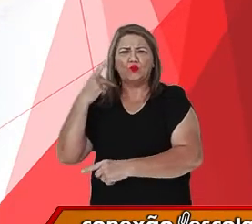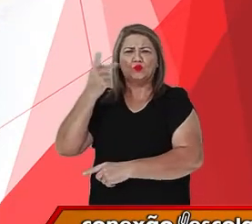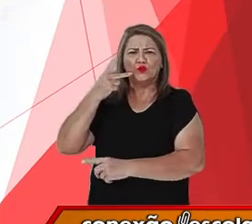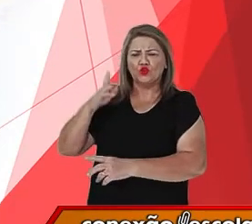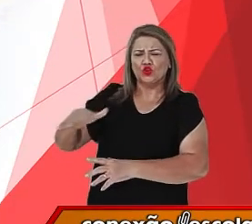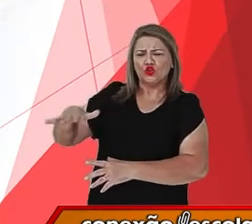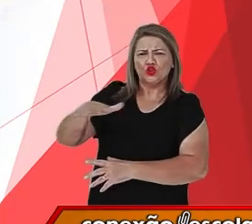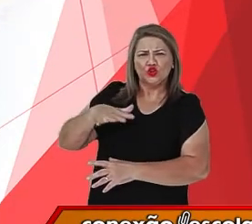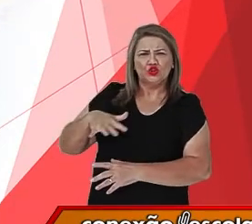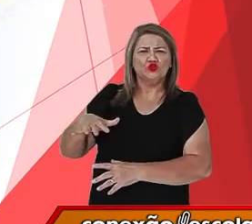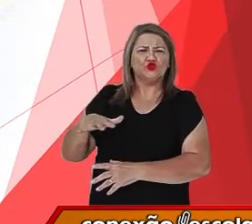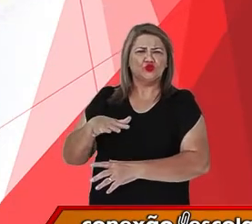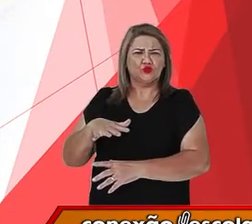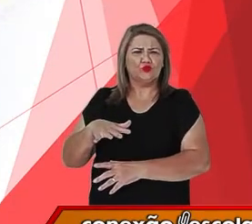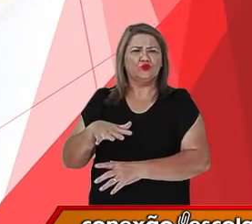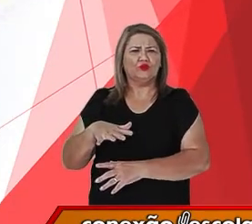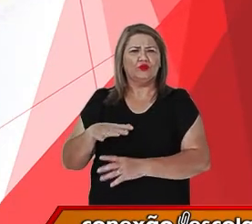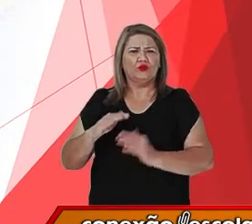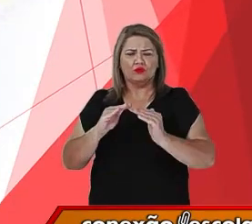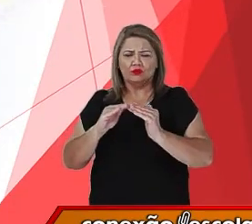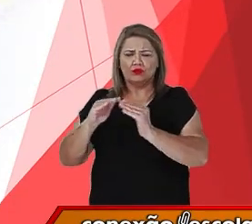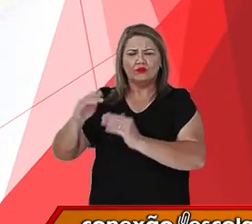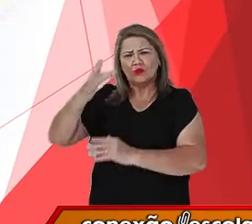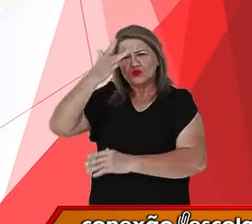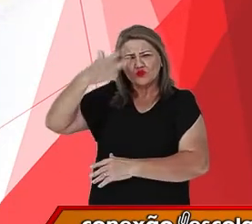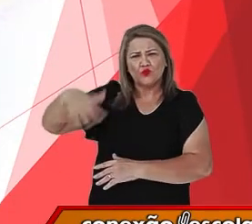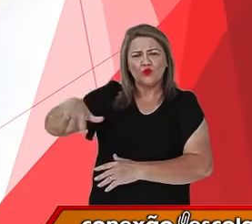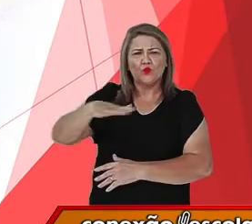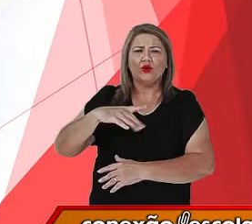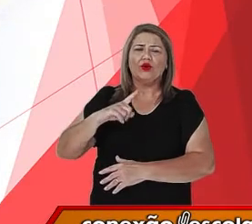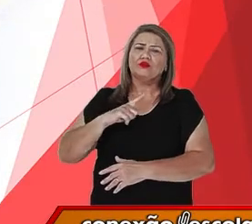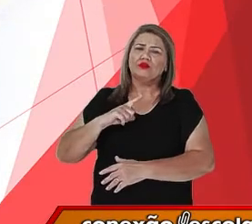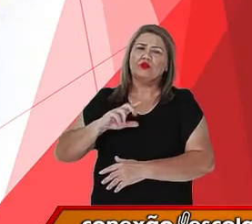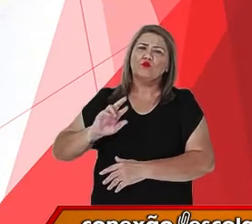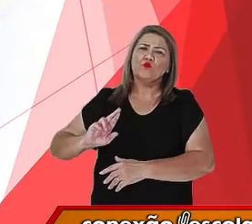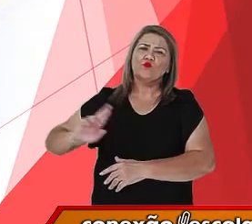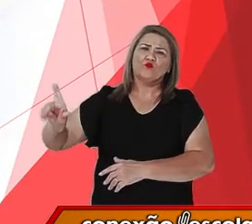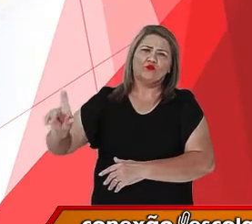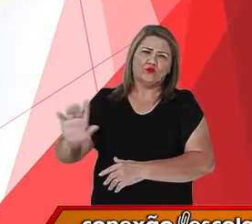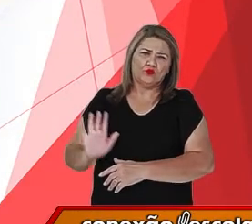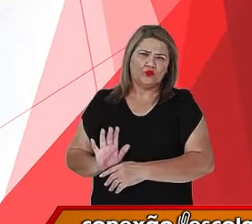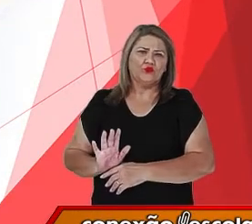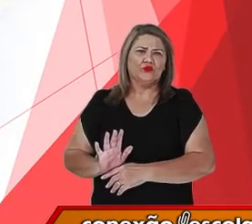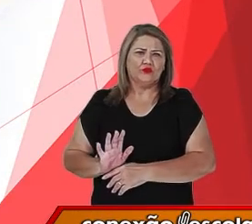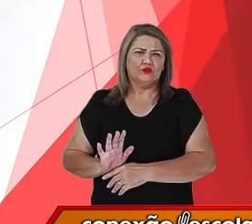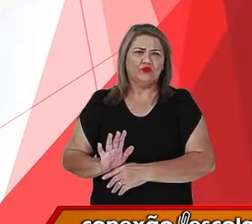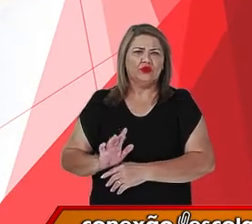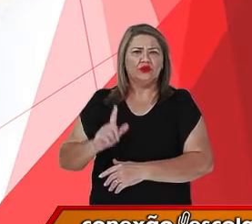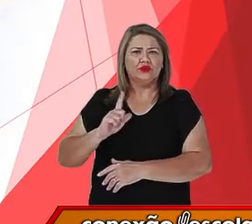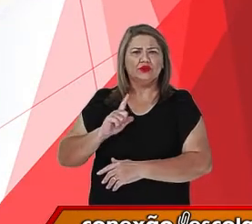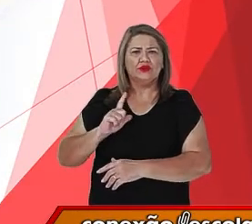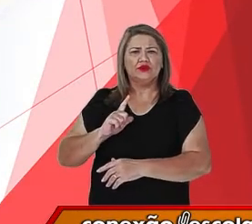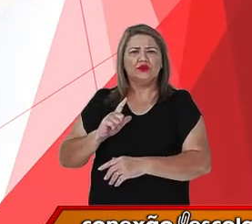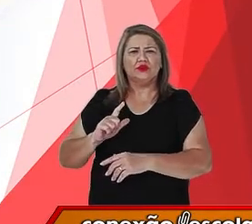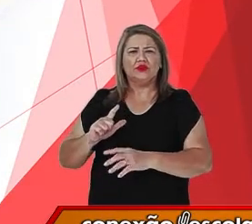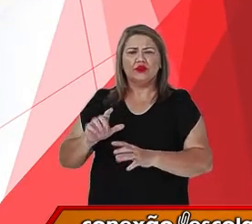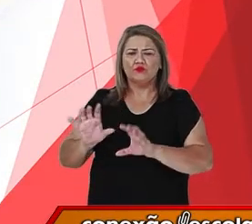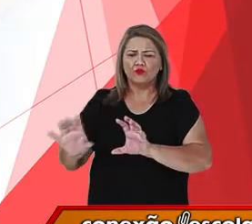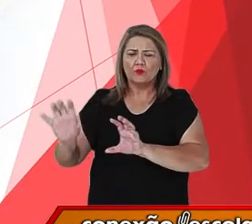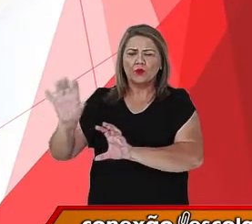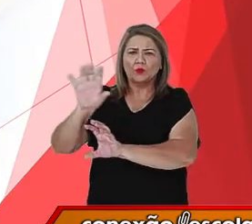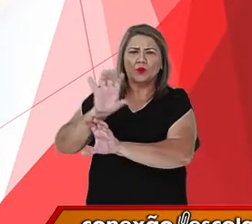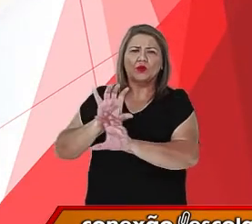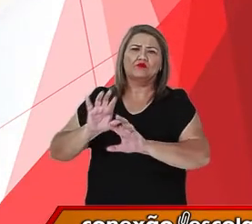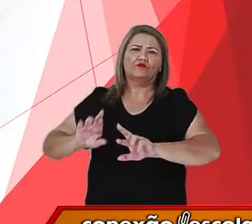políticos das massas continentais, nós temos um outro critério e uma outra divisão dos continentes.